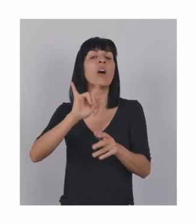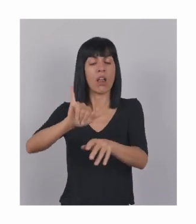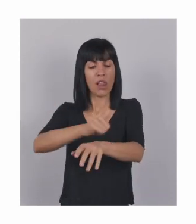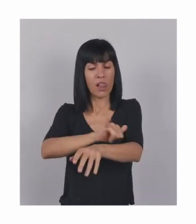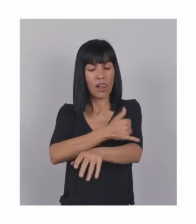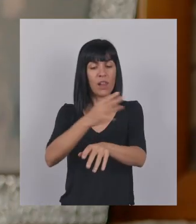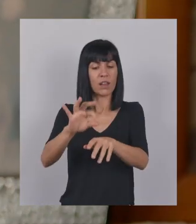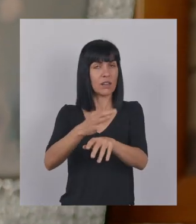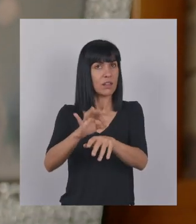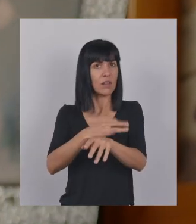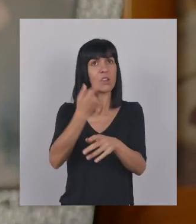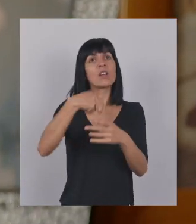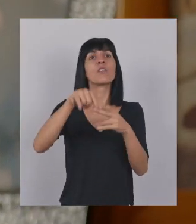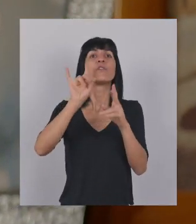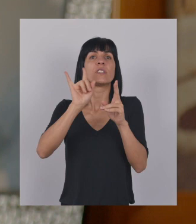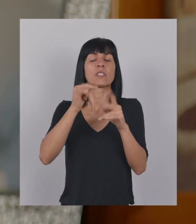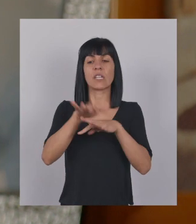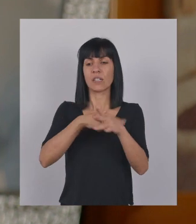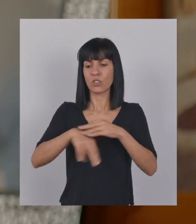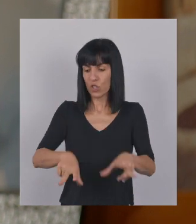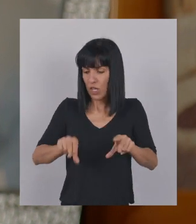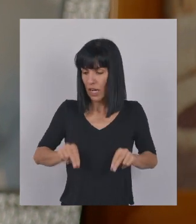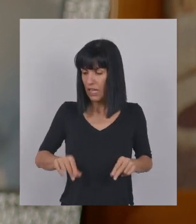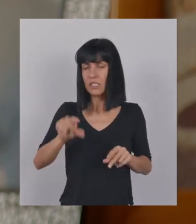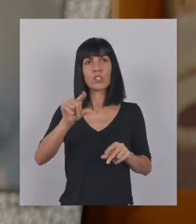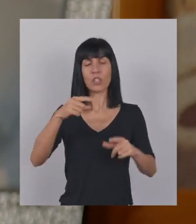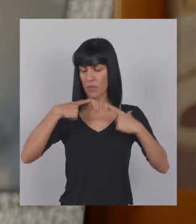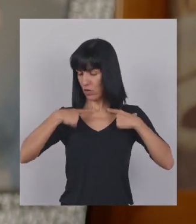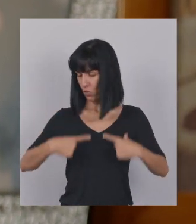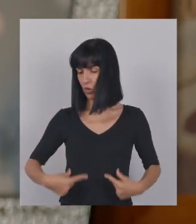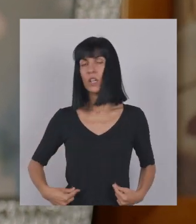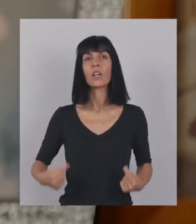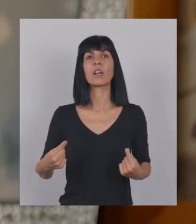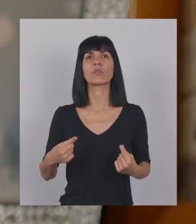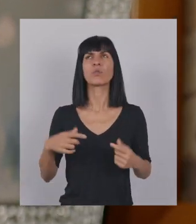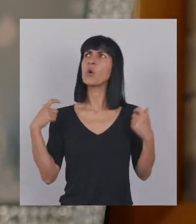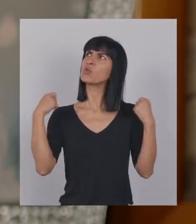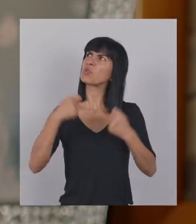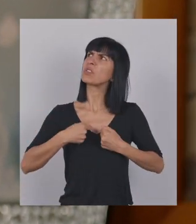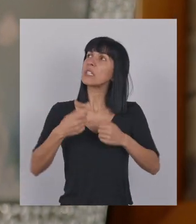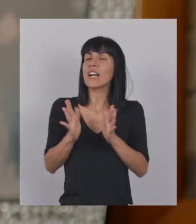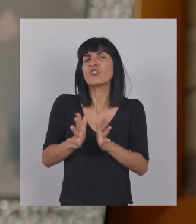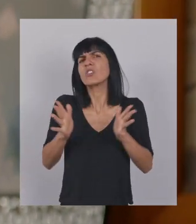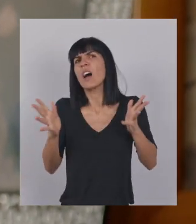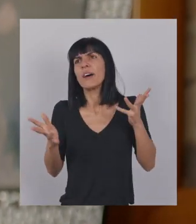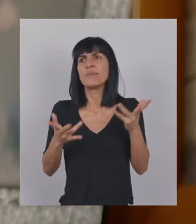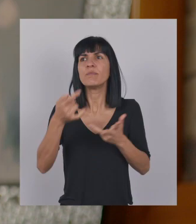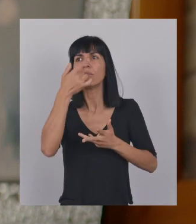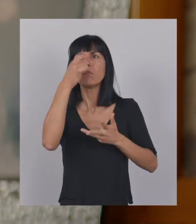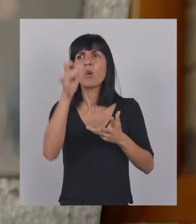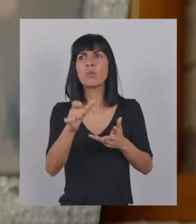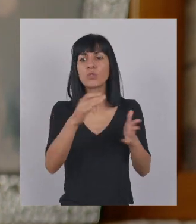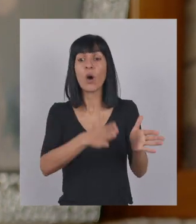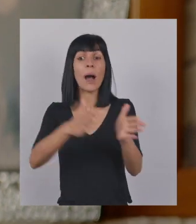alfaiates e um para casa dos clientes faziam calças faziam coletos os casacos já era